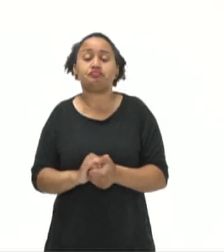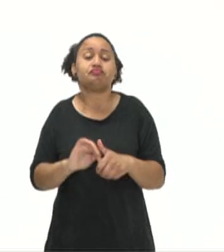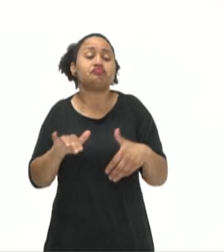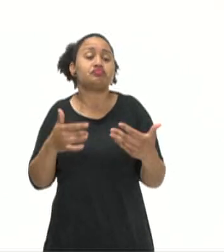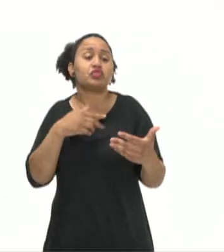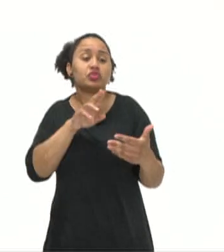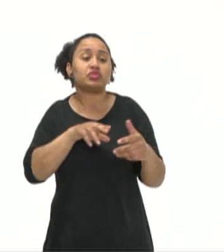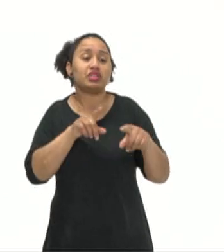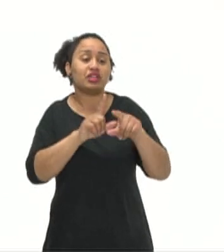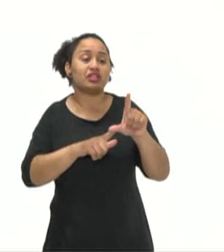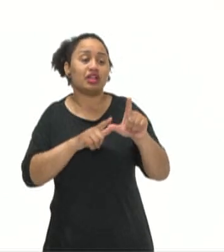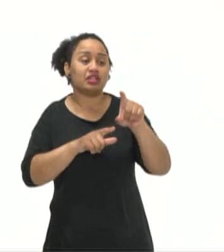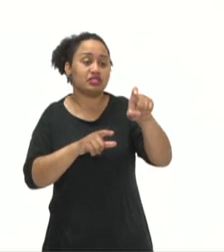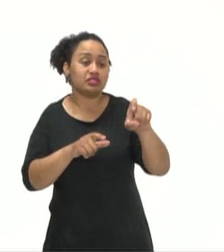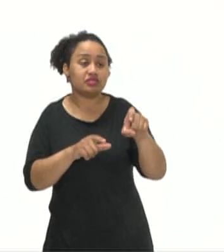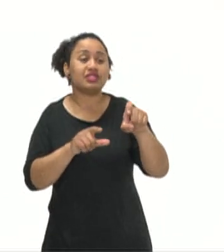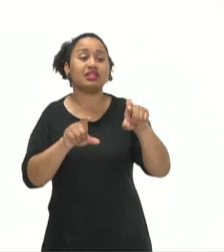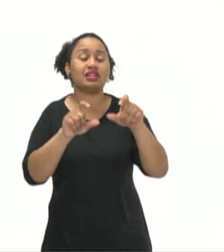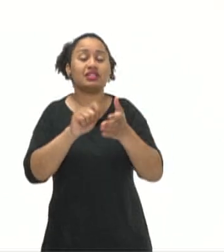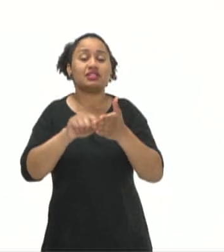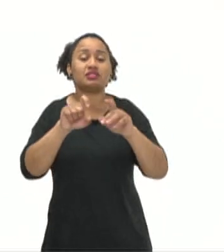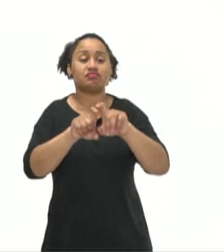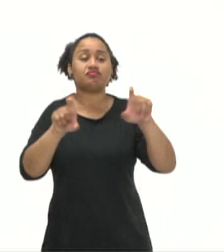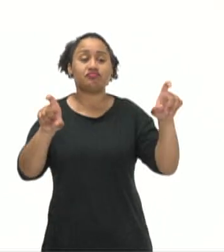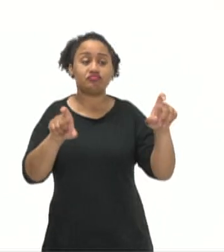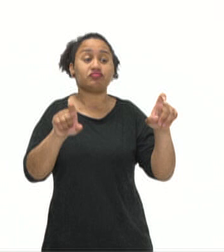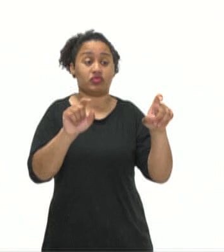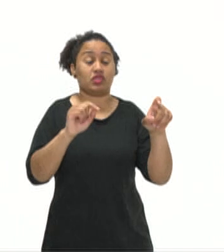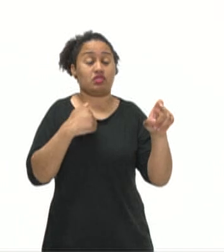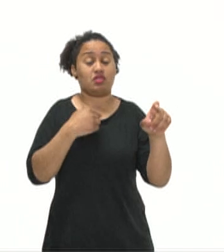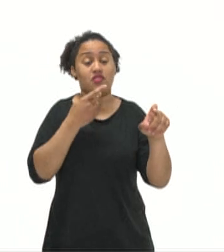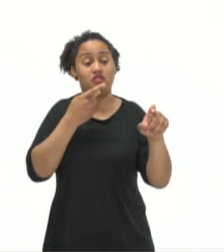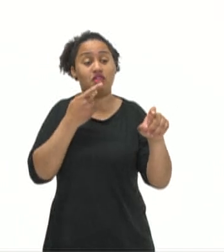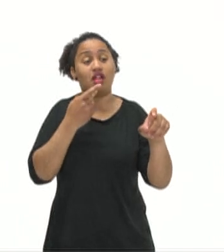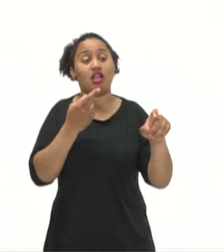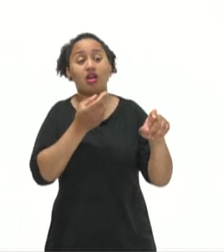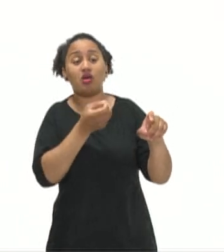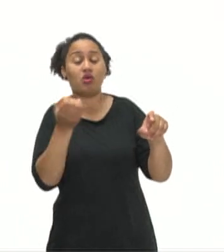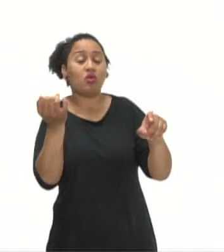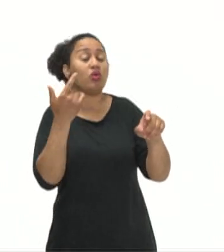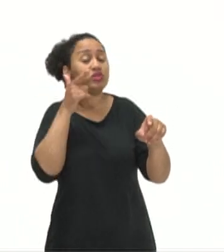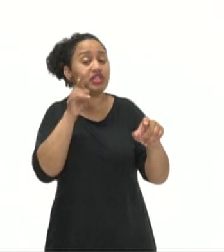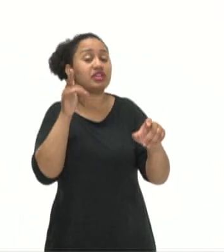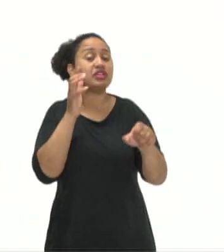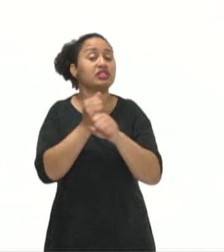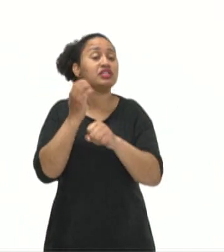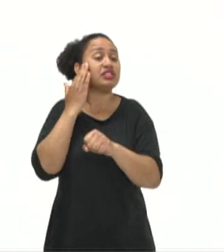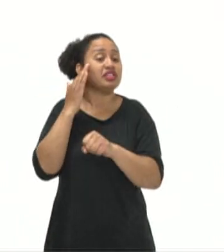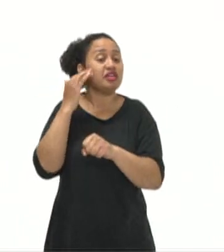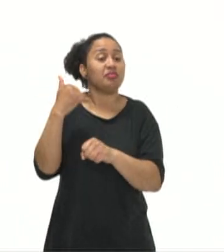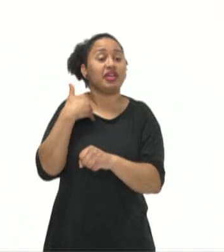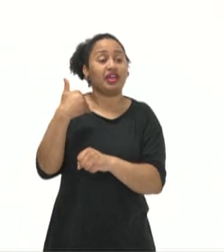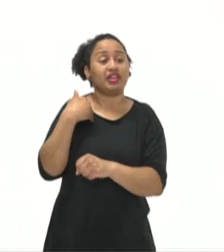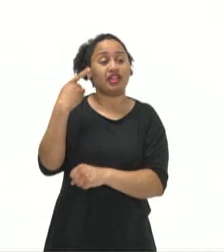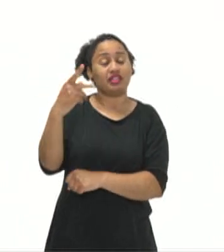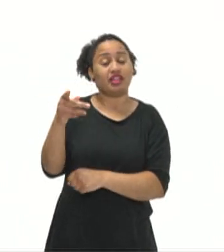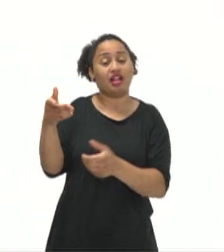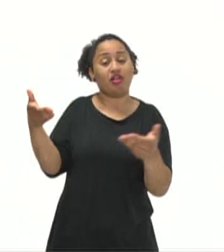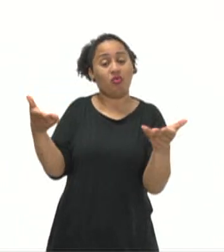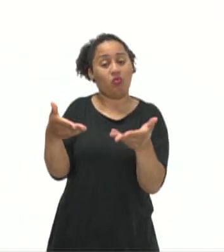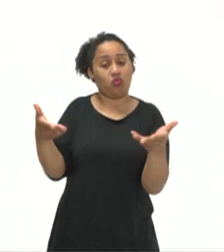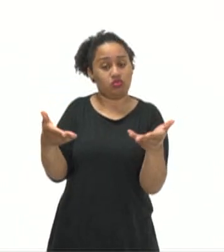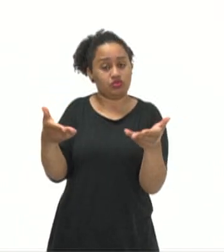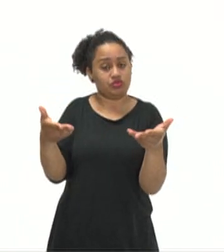Usando a letra X, escreva uma expressão que determina calcular a idade de Karina, a idade que Karina tem